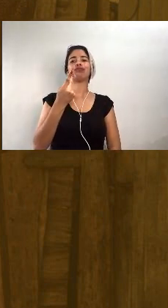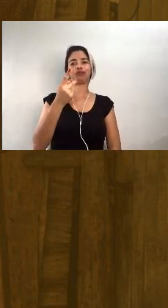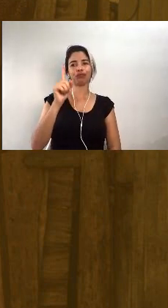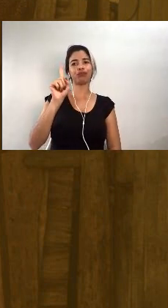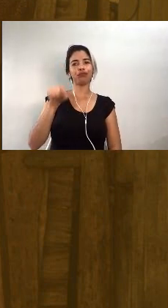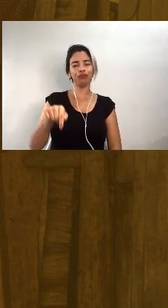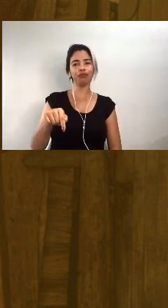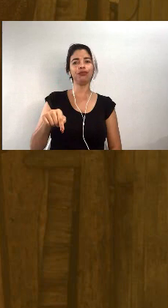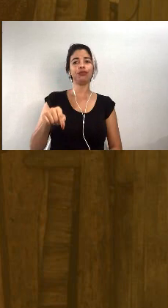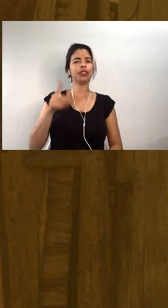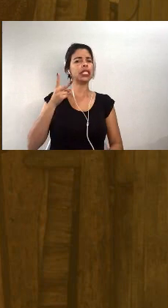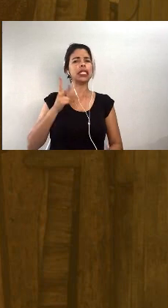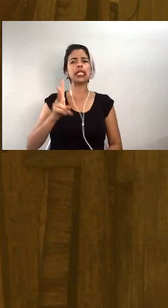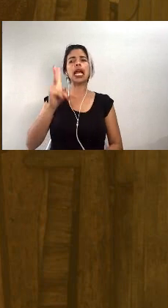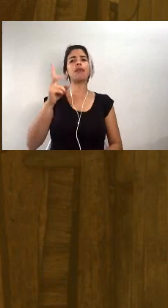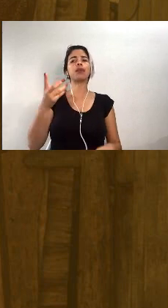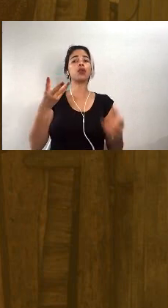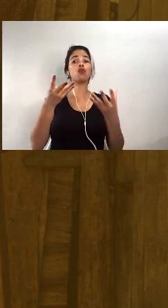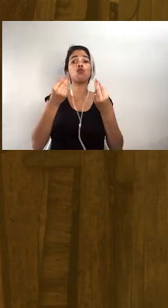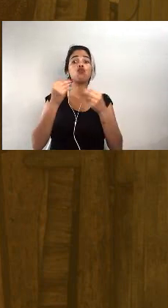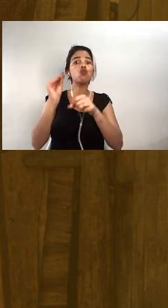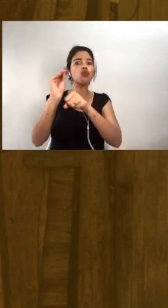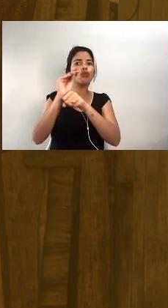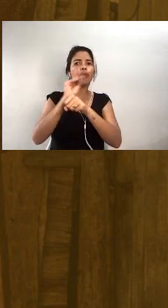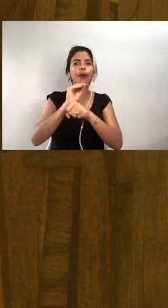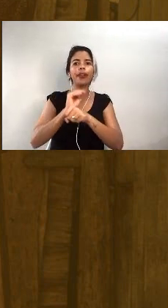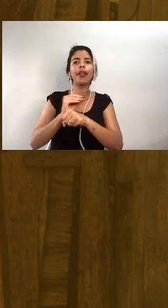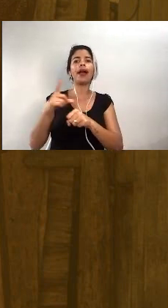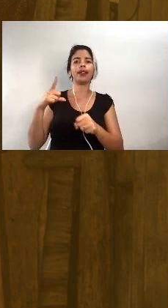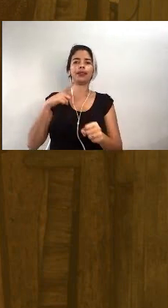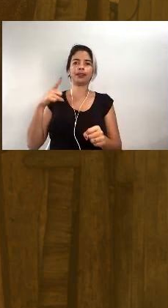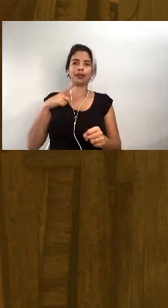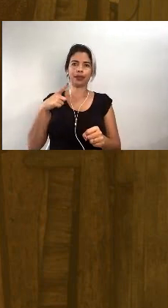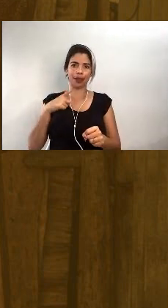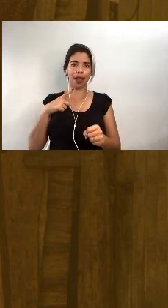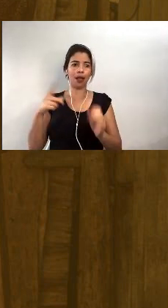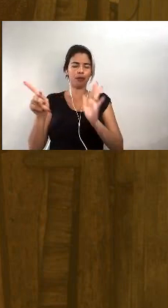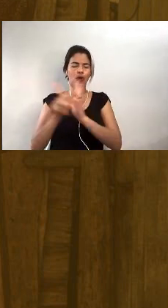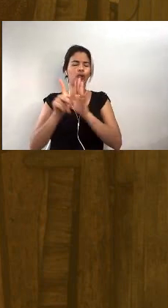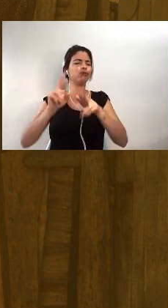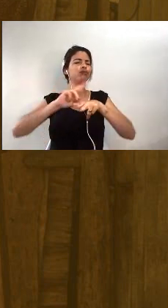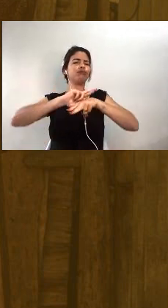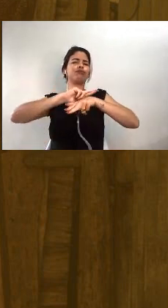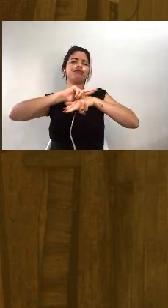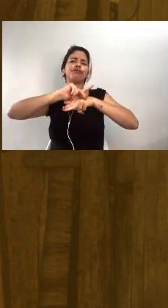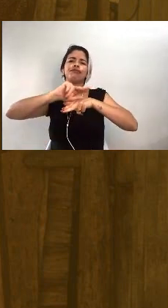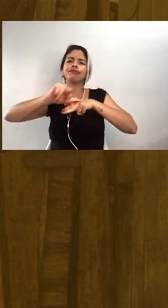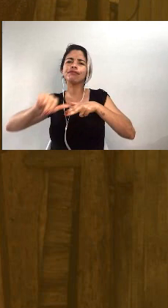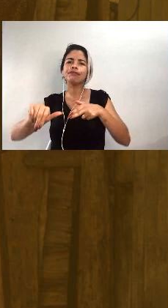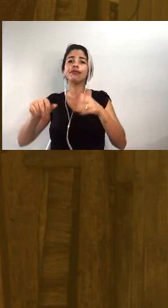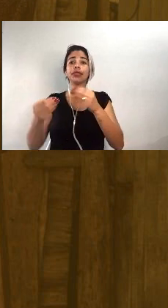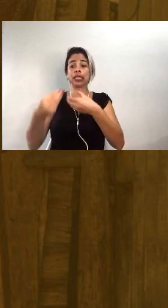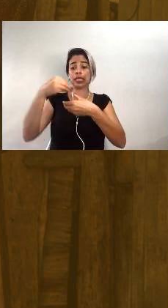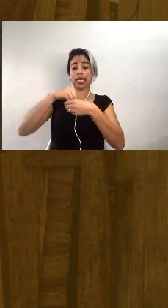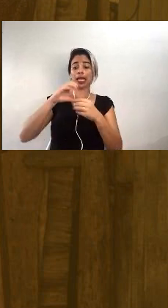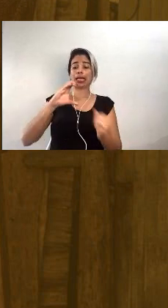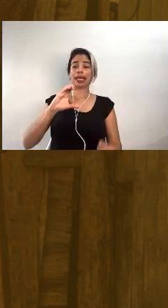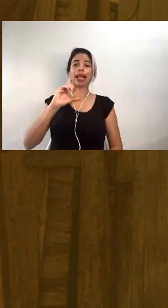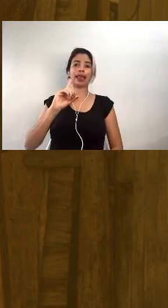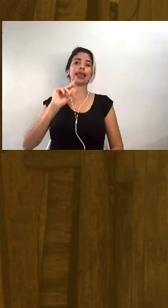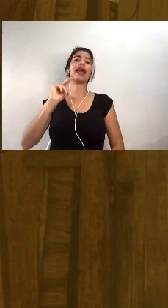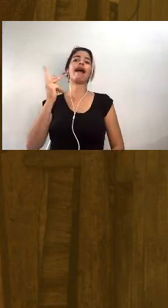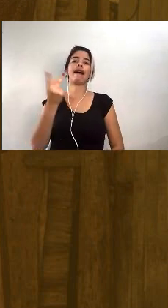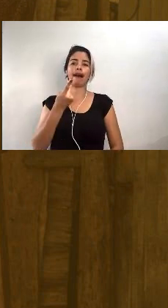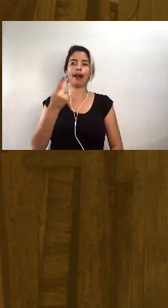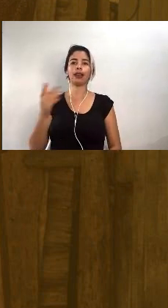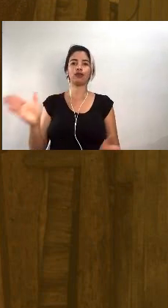e que sempre, né, de forma tão cuidadosa, lida com as diferenças dentro da CDH, né, estimulando